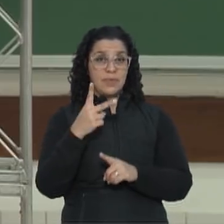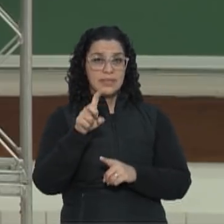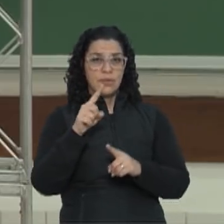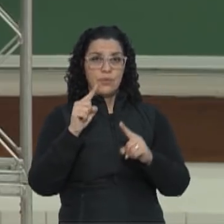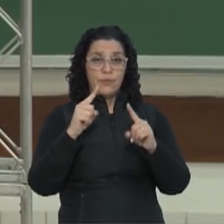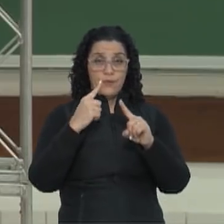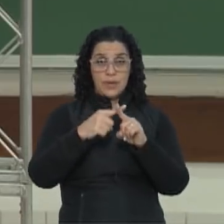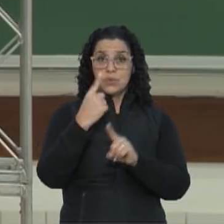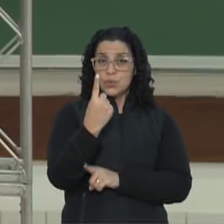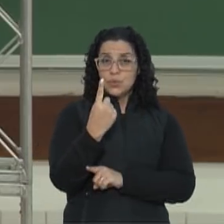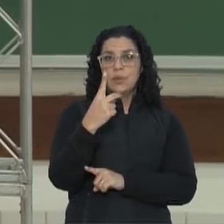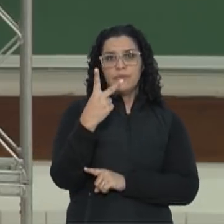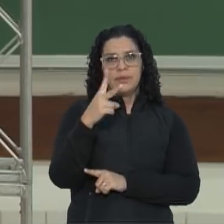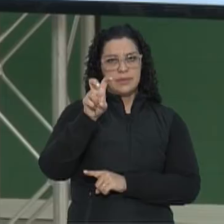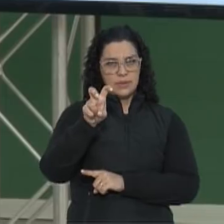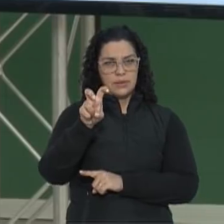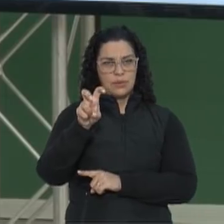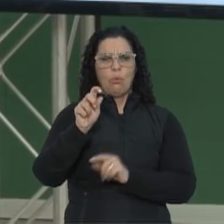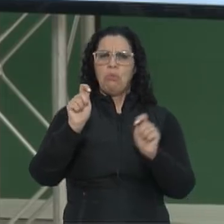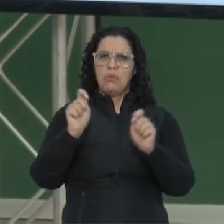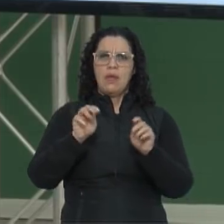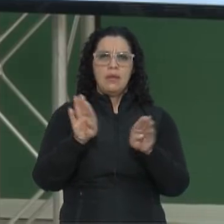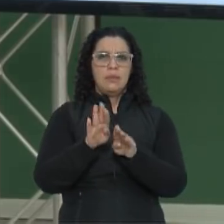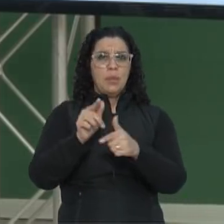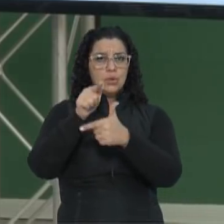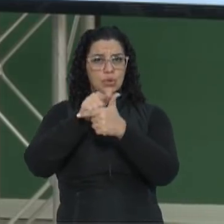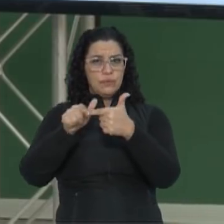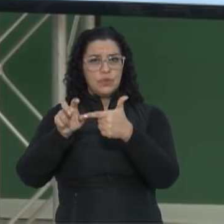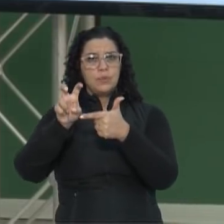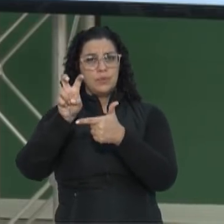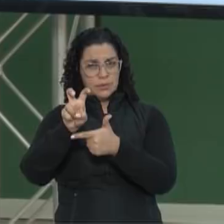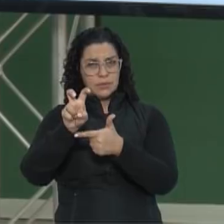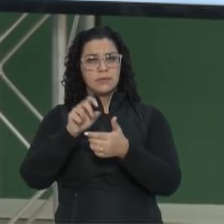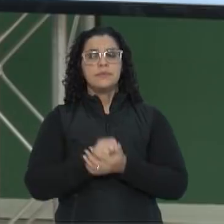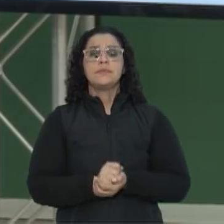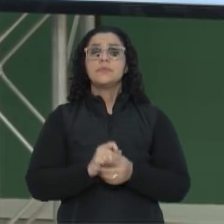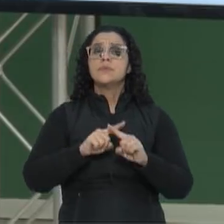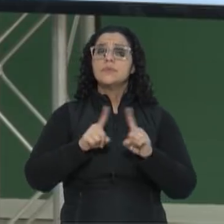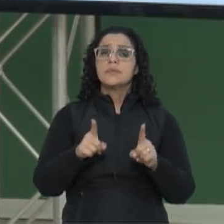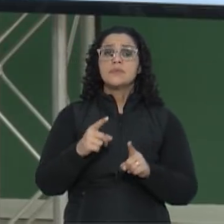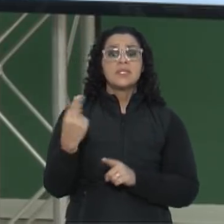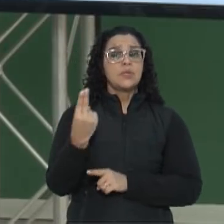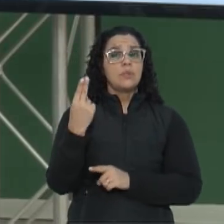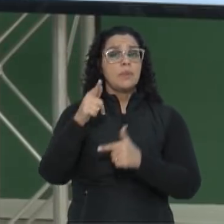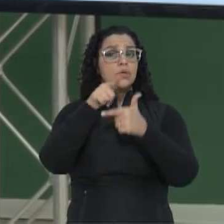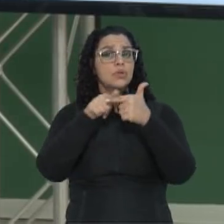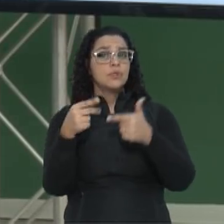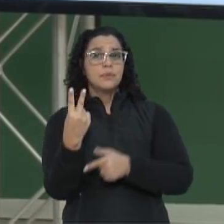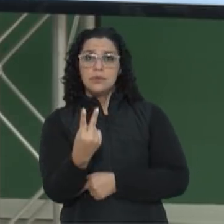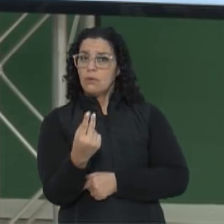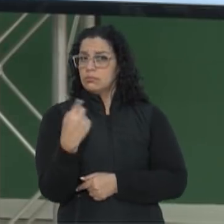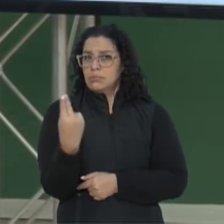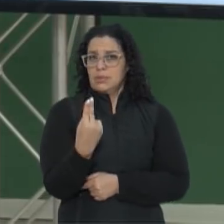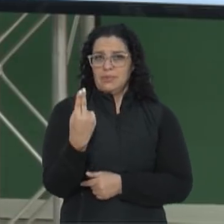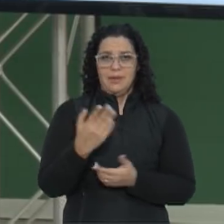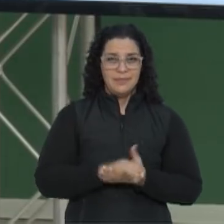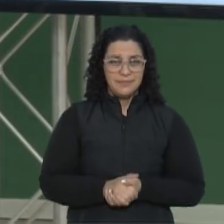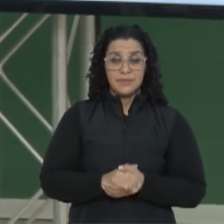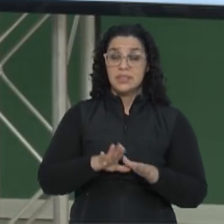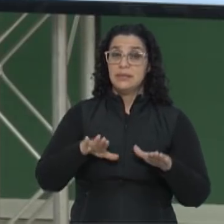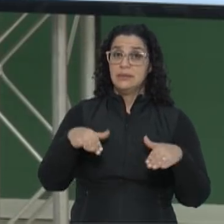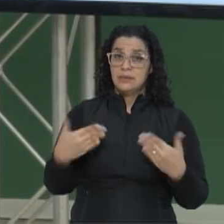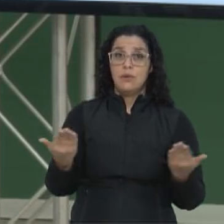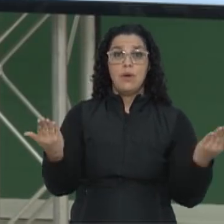1, 25, daria para dividir por 5, mas não daria para dividir por 2.